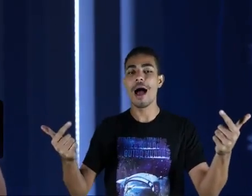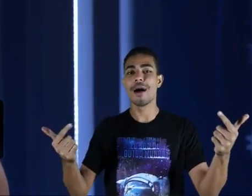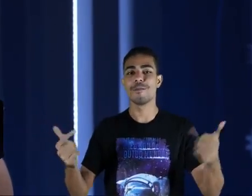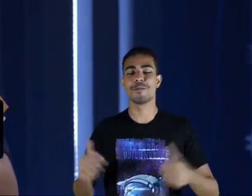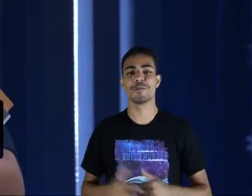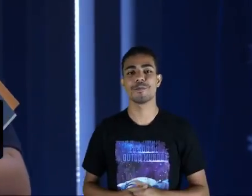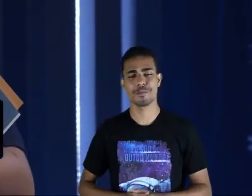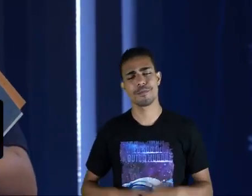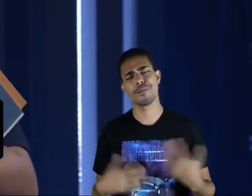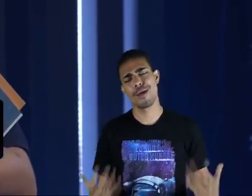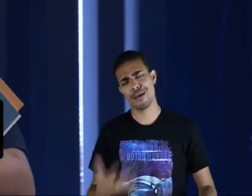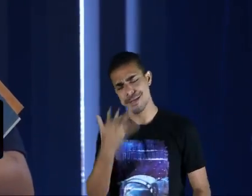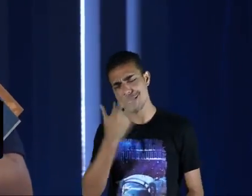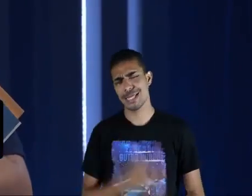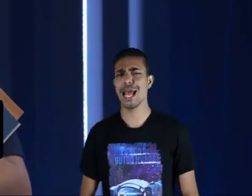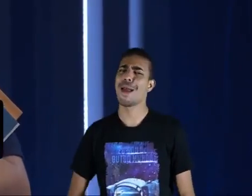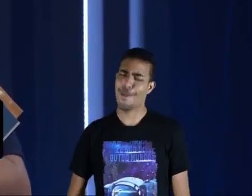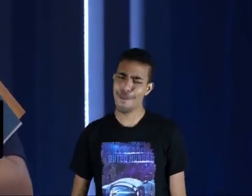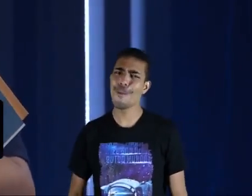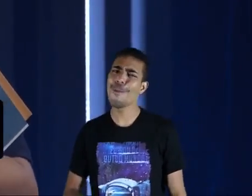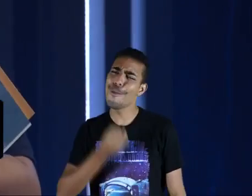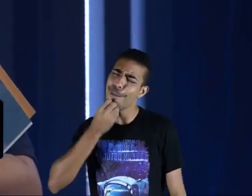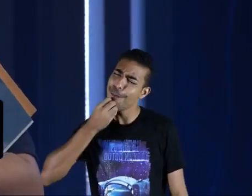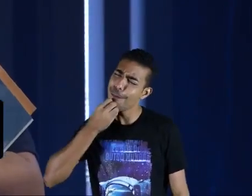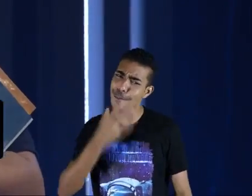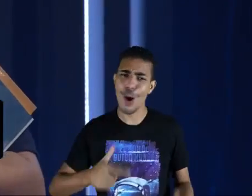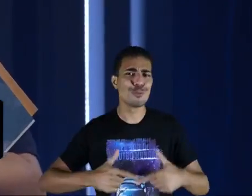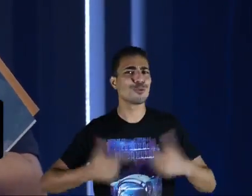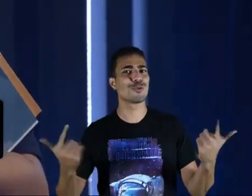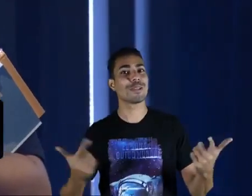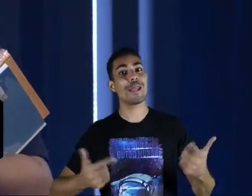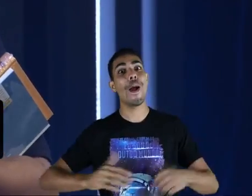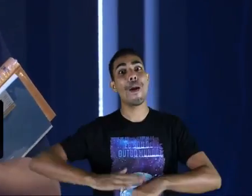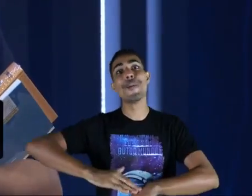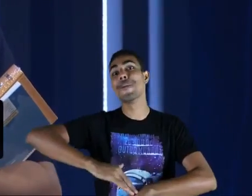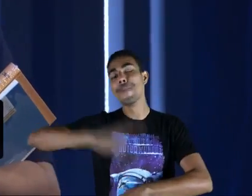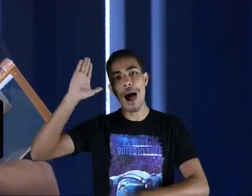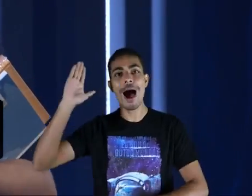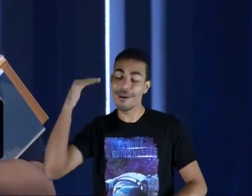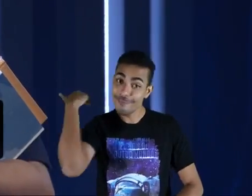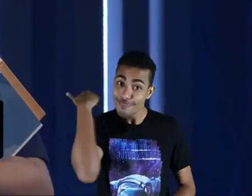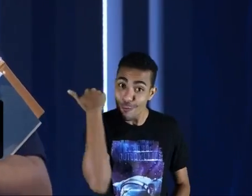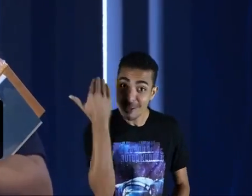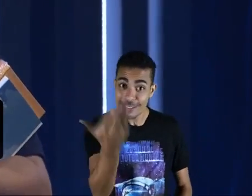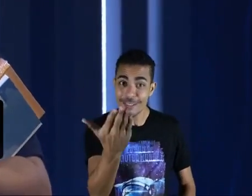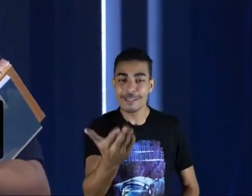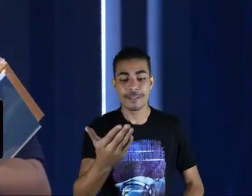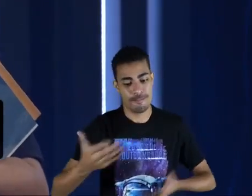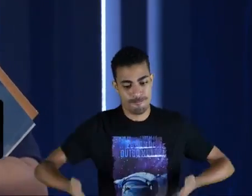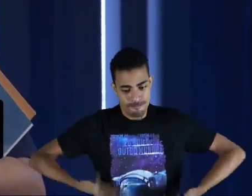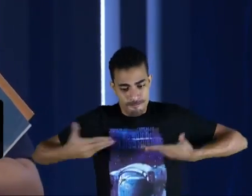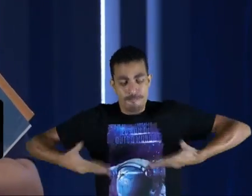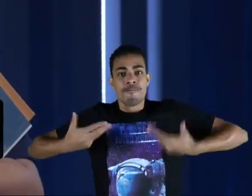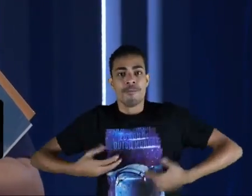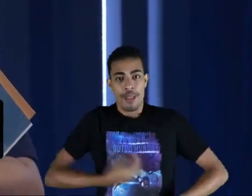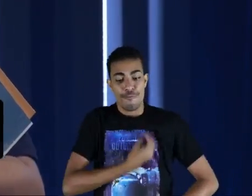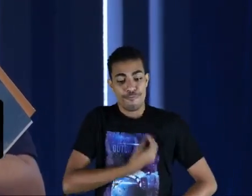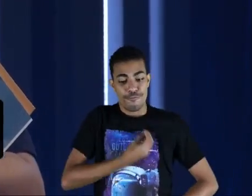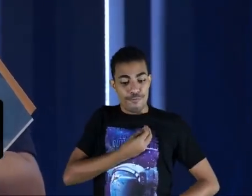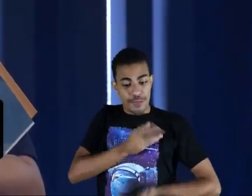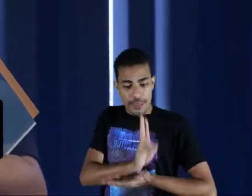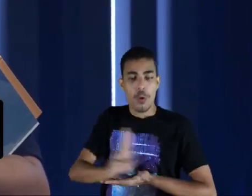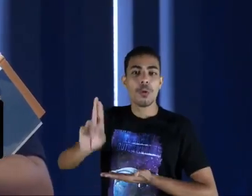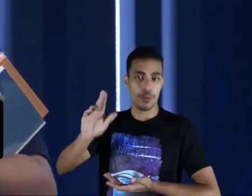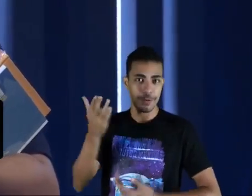bolsas. Fala sério, gente, é muito brinde legal, é muita coisa legal para você poder investir na sua vida